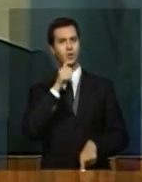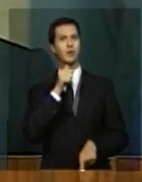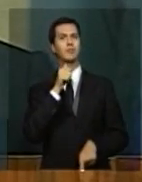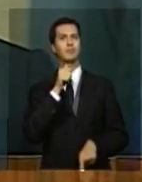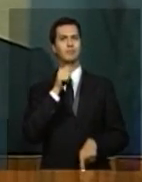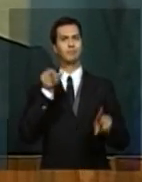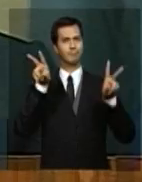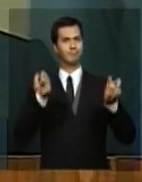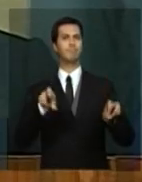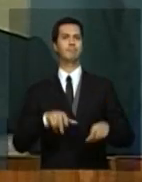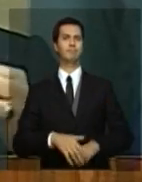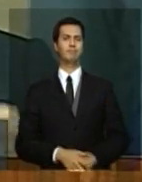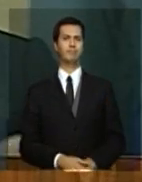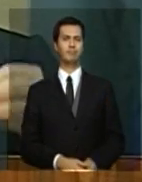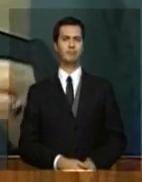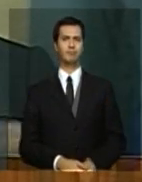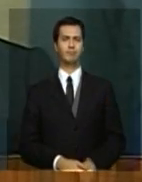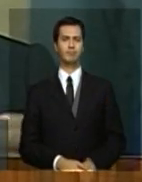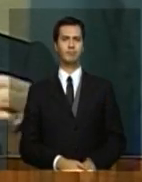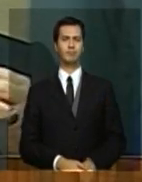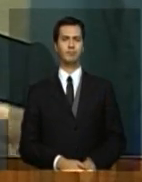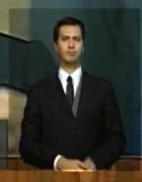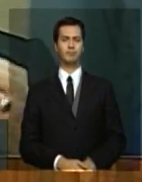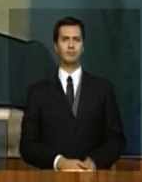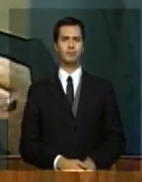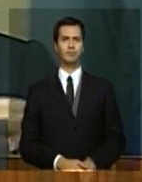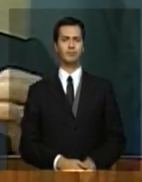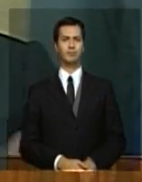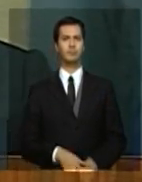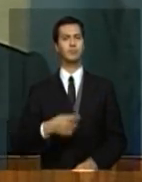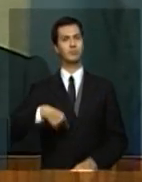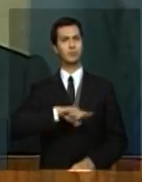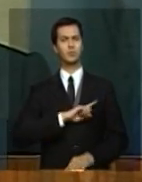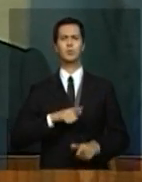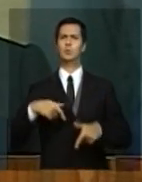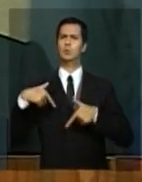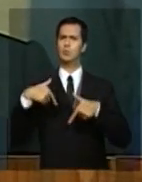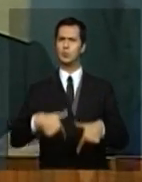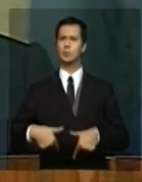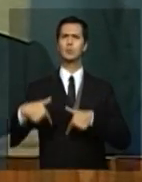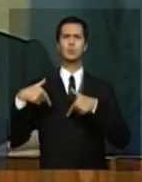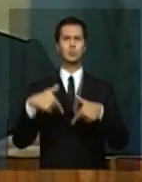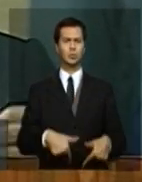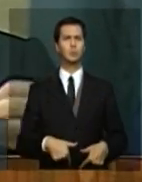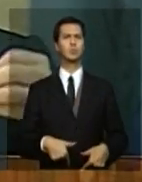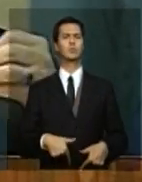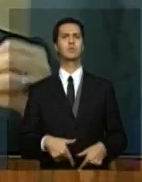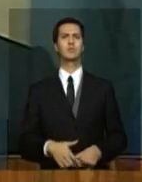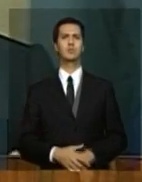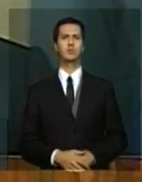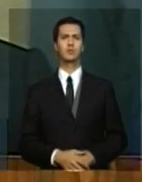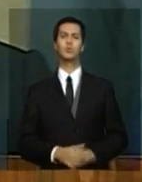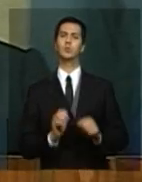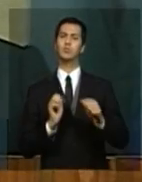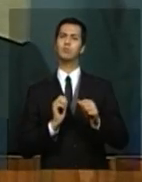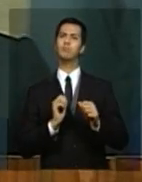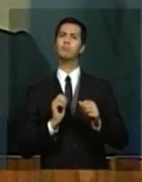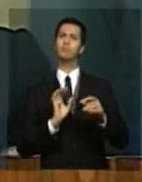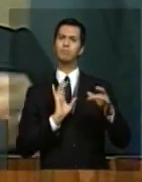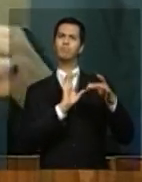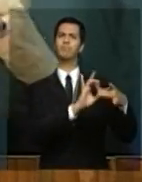E isso nós estamos empenhadas junto a presidenta